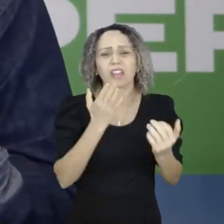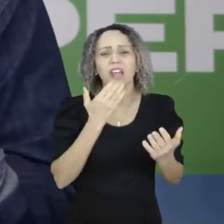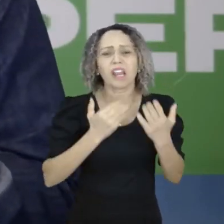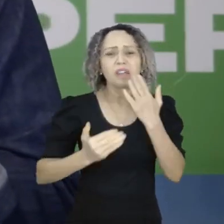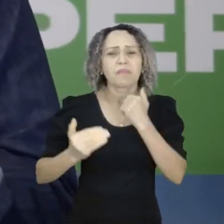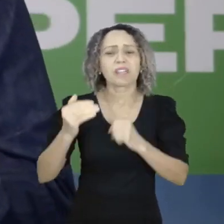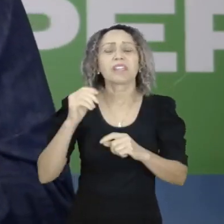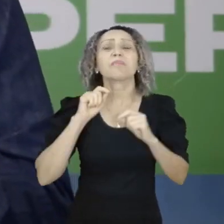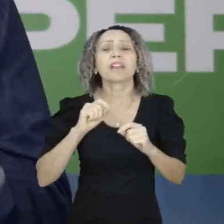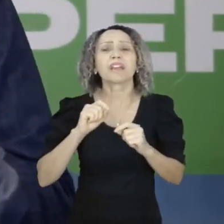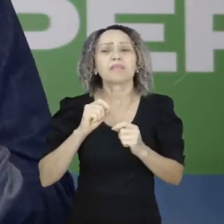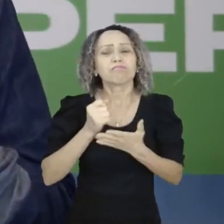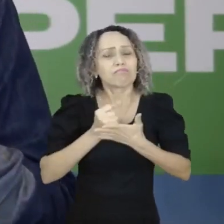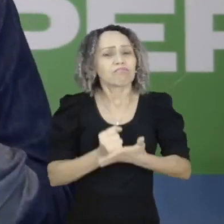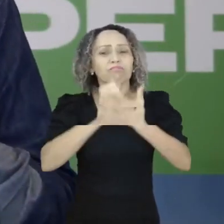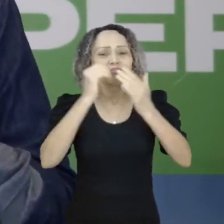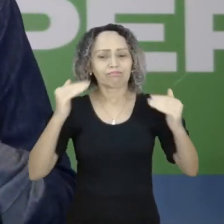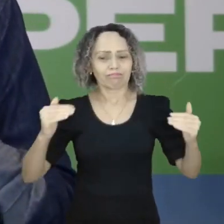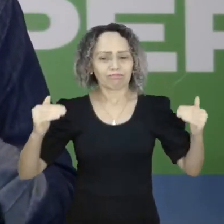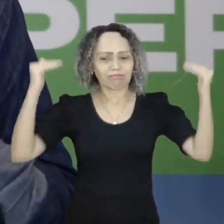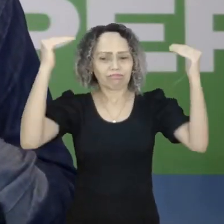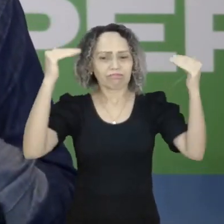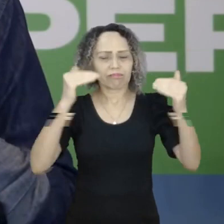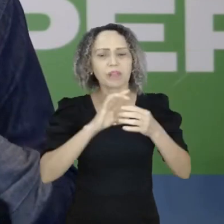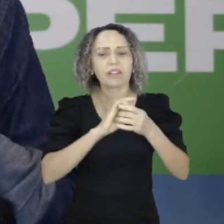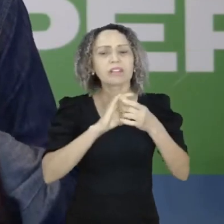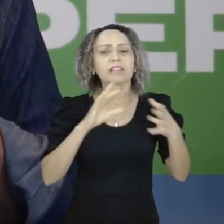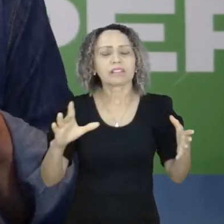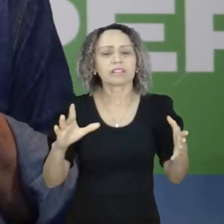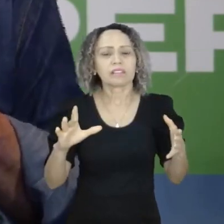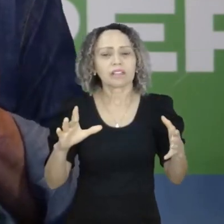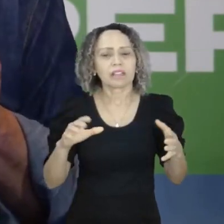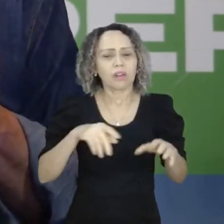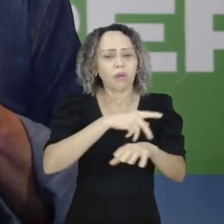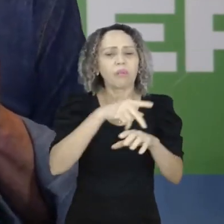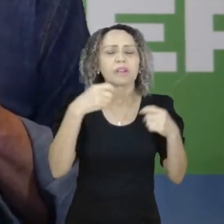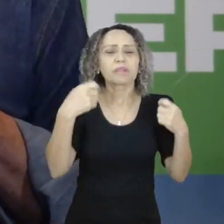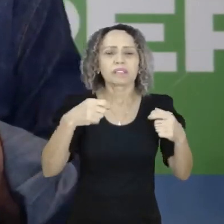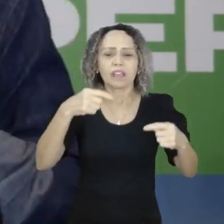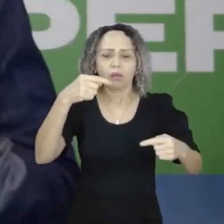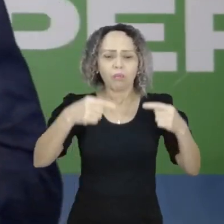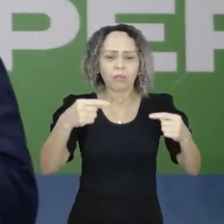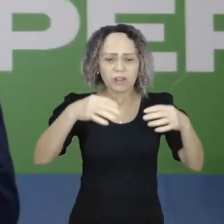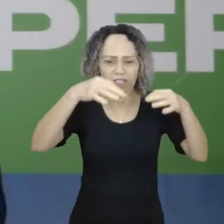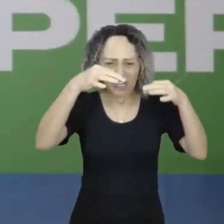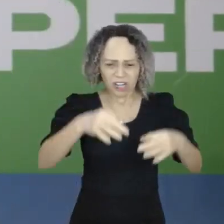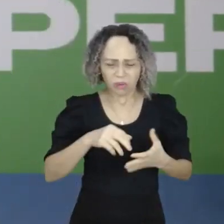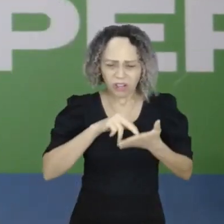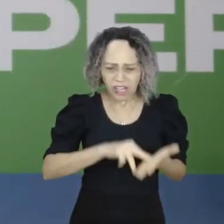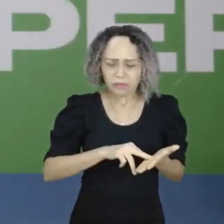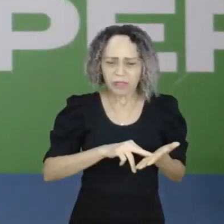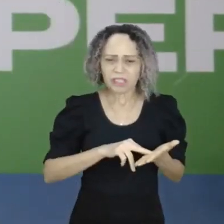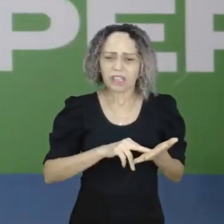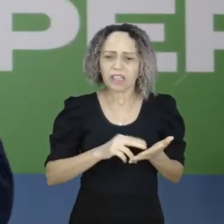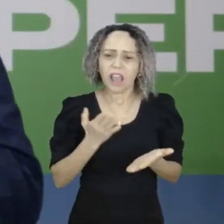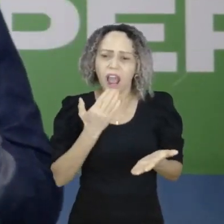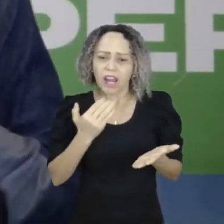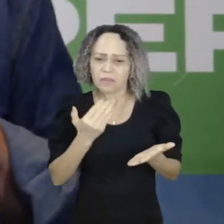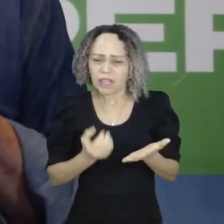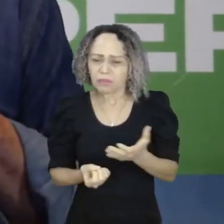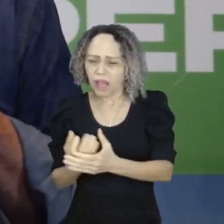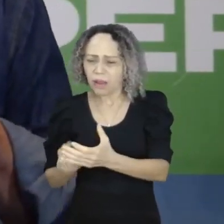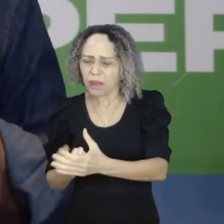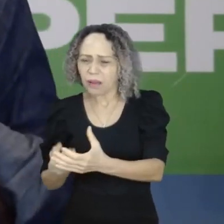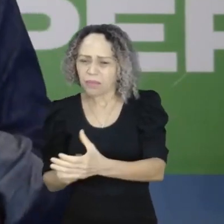ele tem que ter uma política concreta de que o país tem que ter um estoque regulador para, em qualquer momento